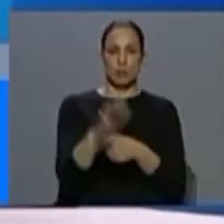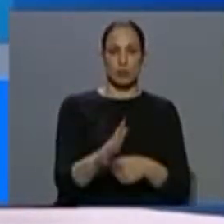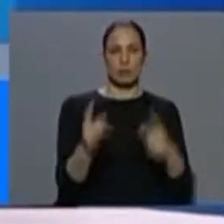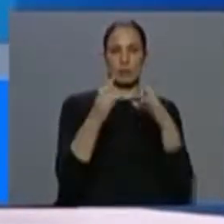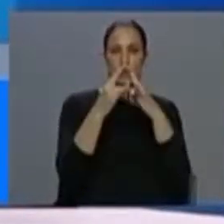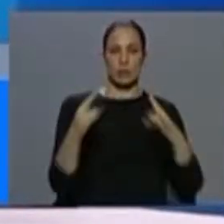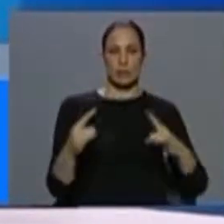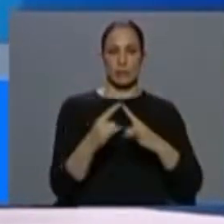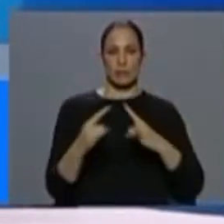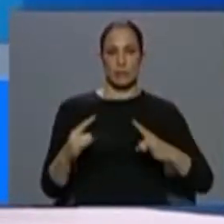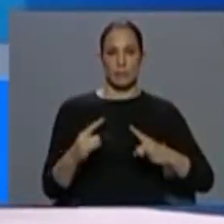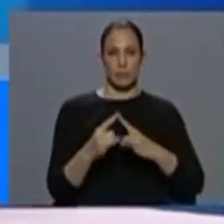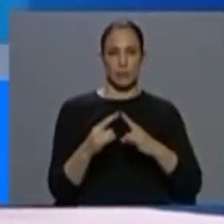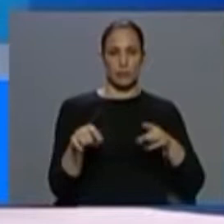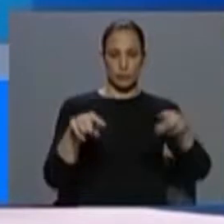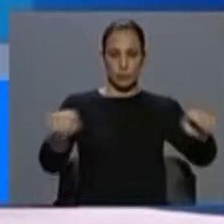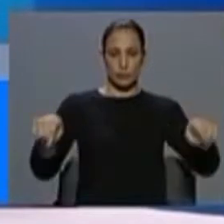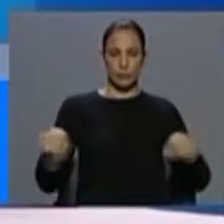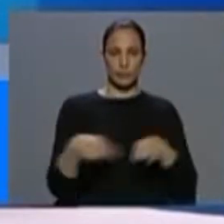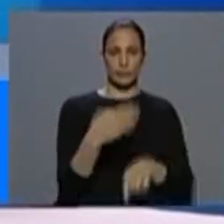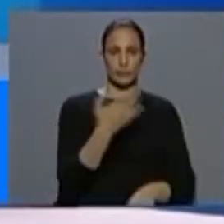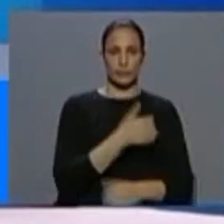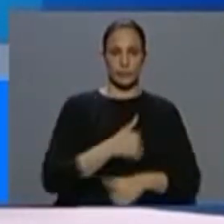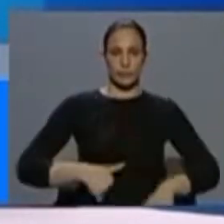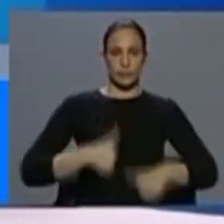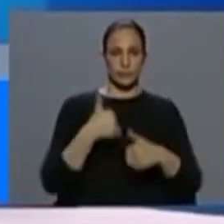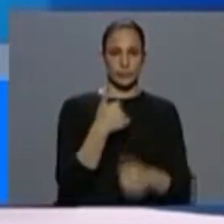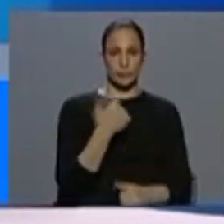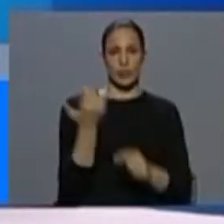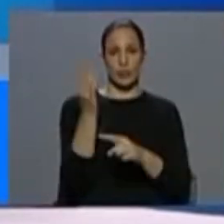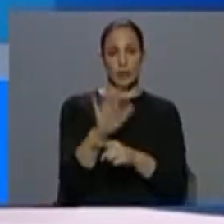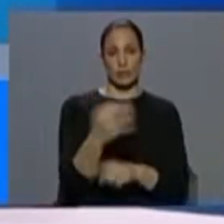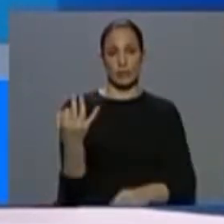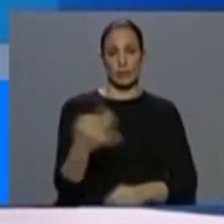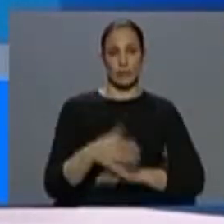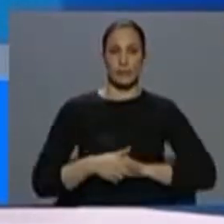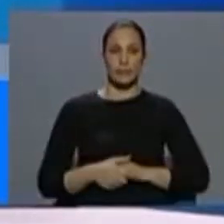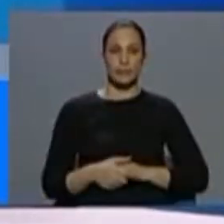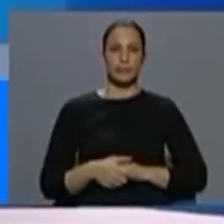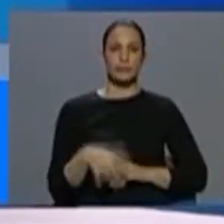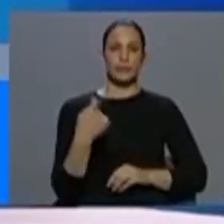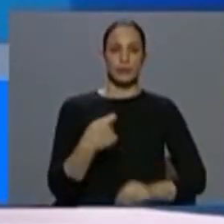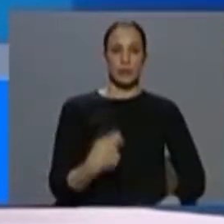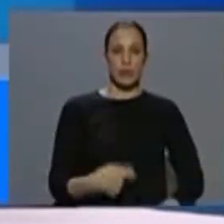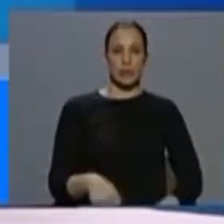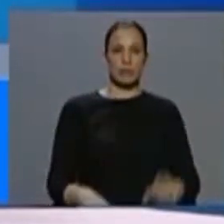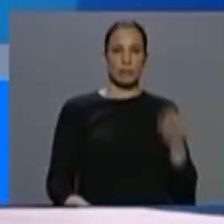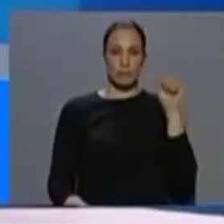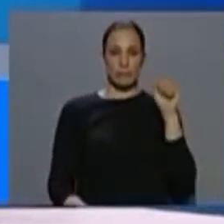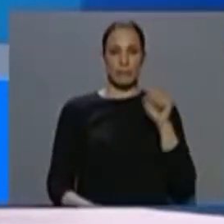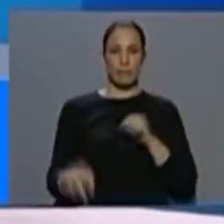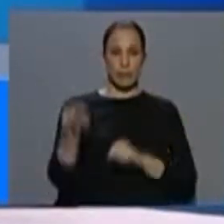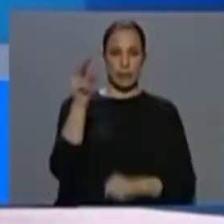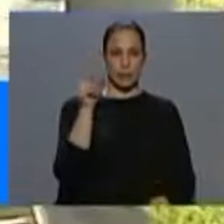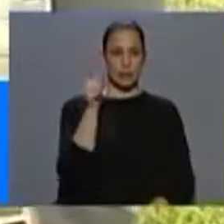Cidades. Durante a visita à freguesia, o presidente do PSD Açores respondeu às declarações de Vasco Cordeiro.